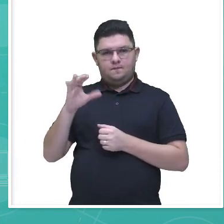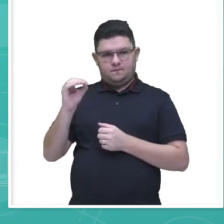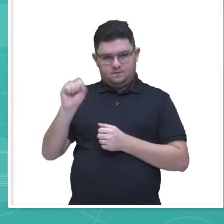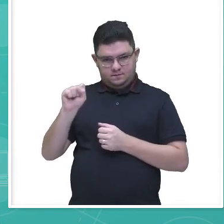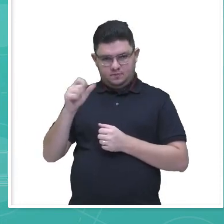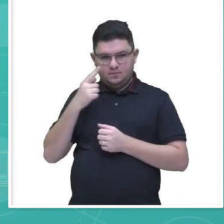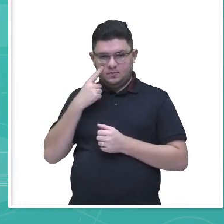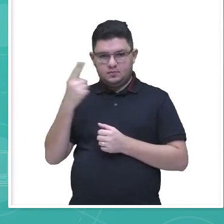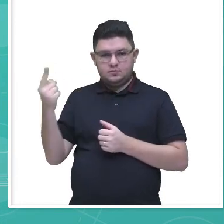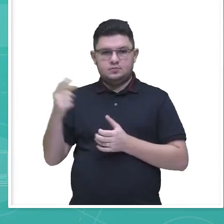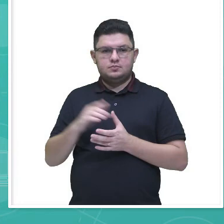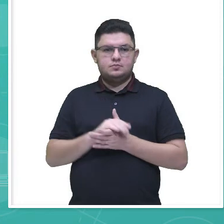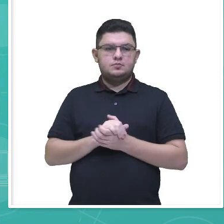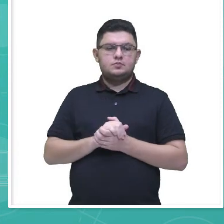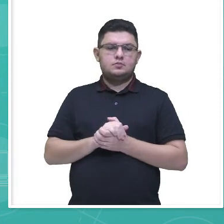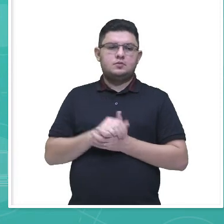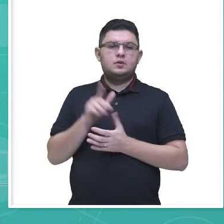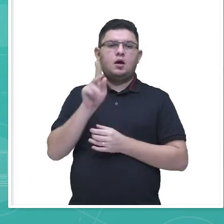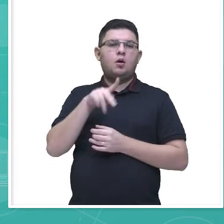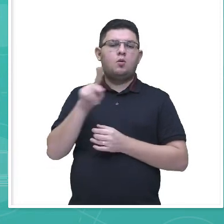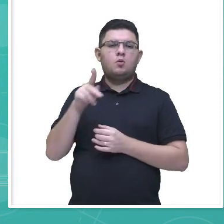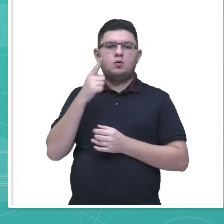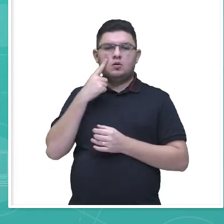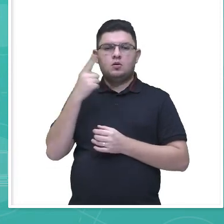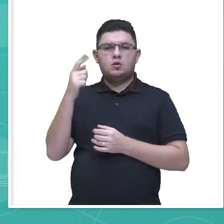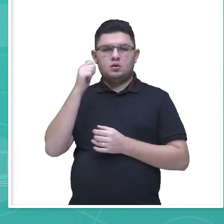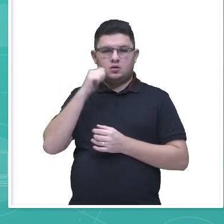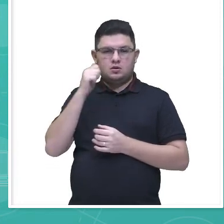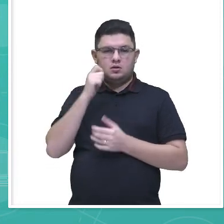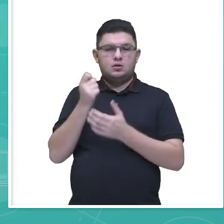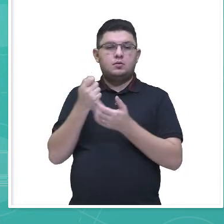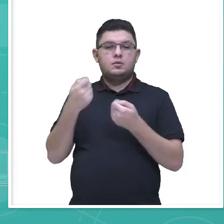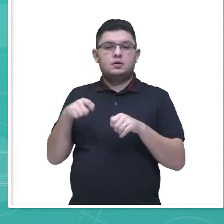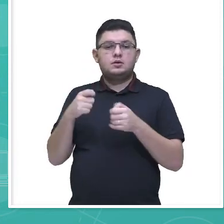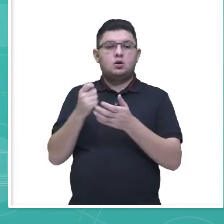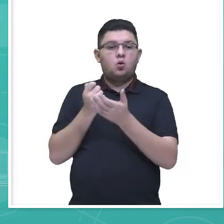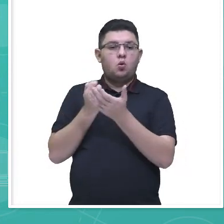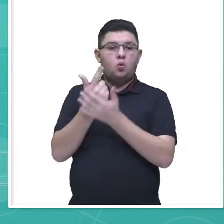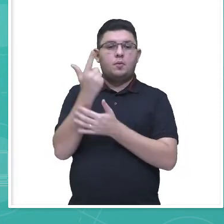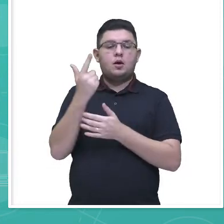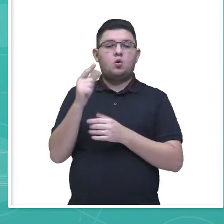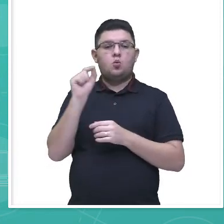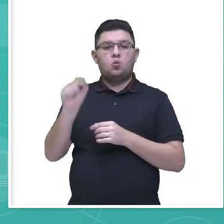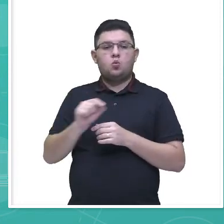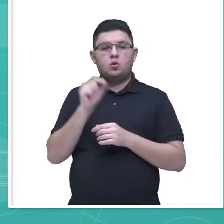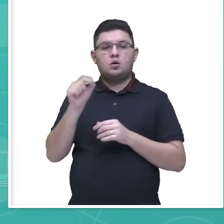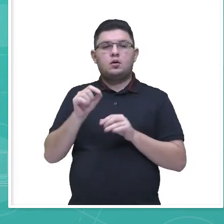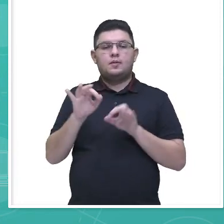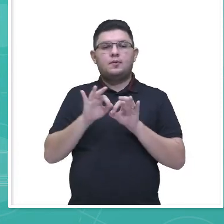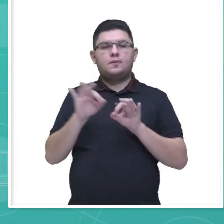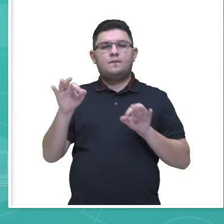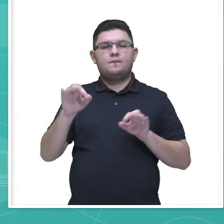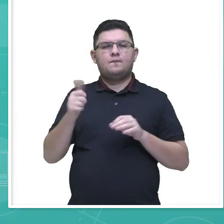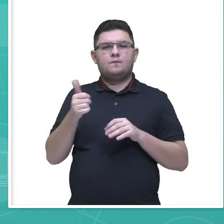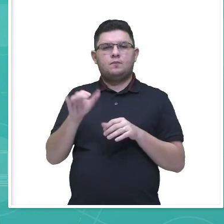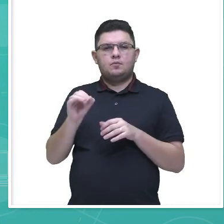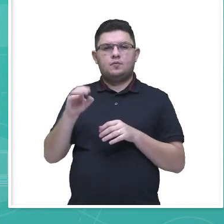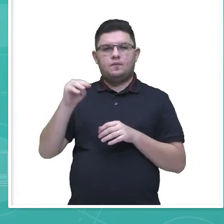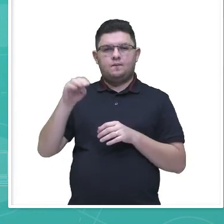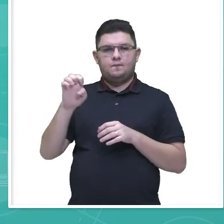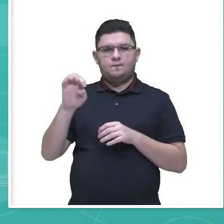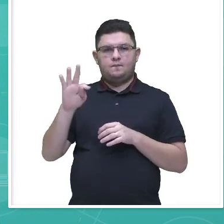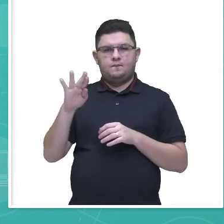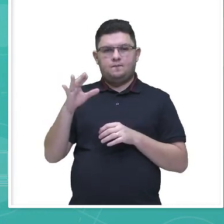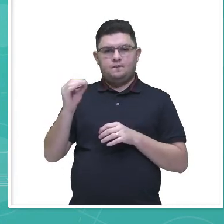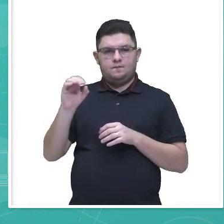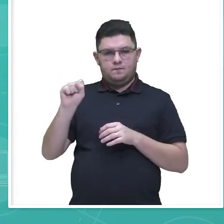professora vai precisar comprar 10 metros dessa fita de cetim para fazer as alças, né, das